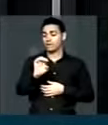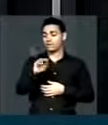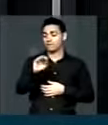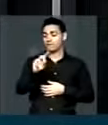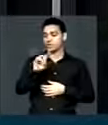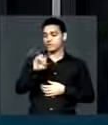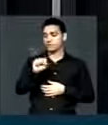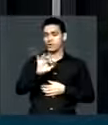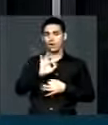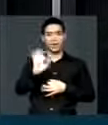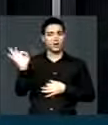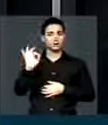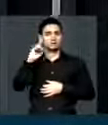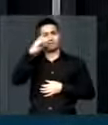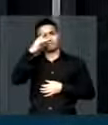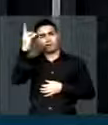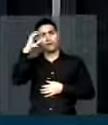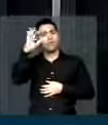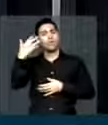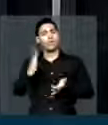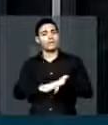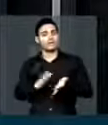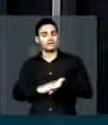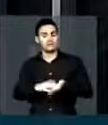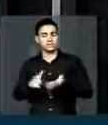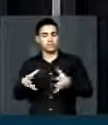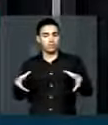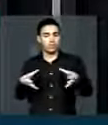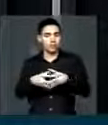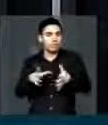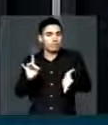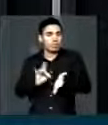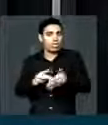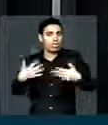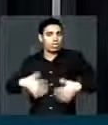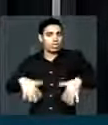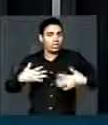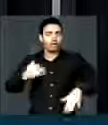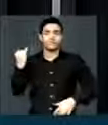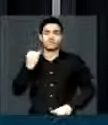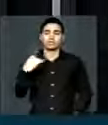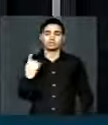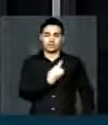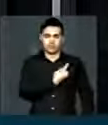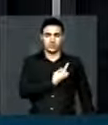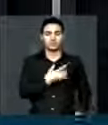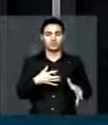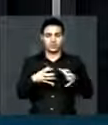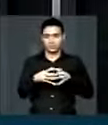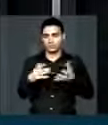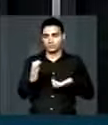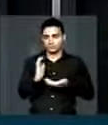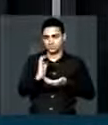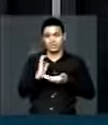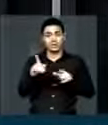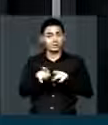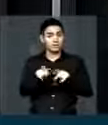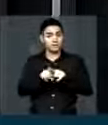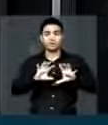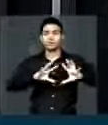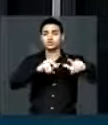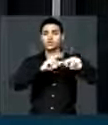brilhante ideia de homenagear este segmento tão importante aqui da nossa casa e de todas as